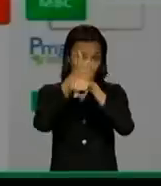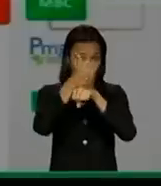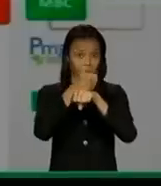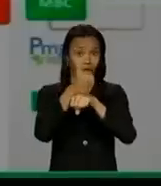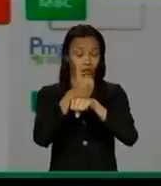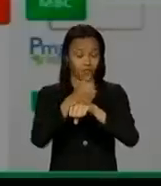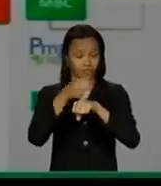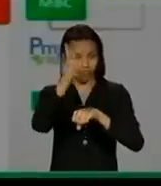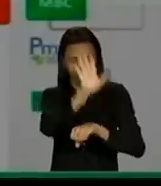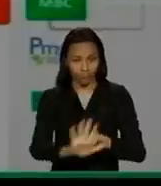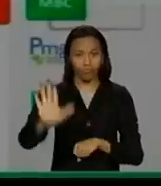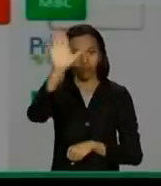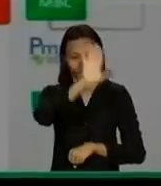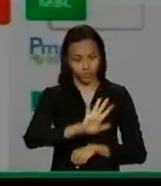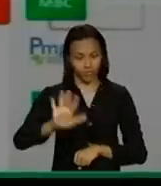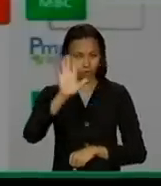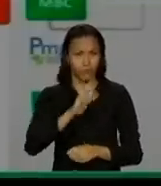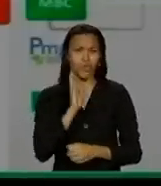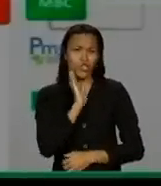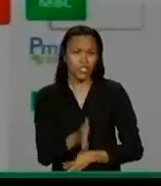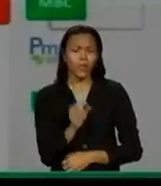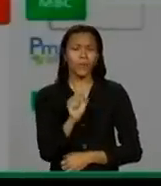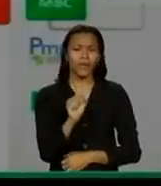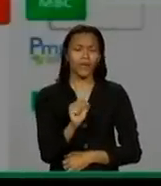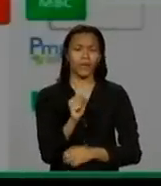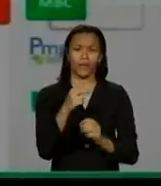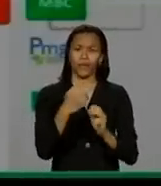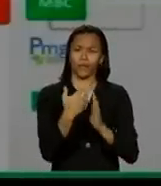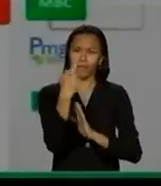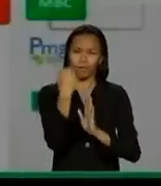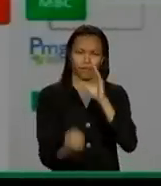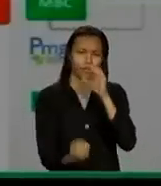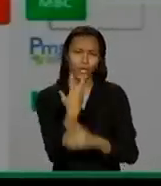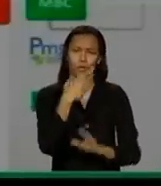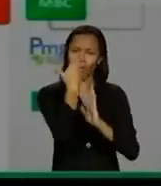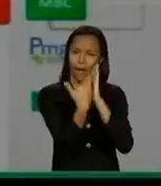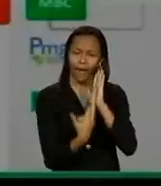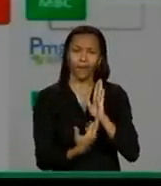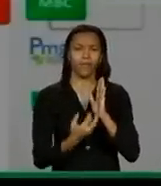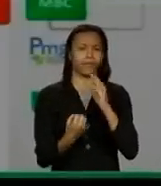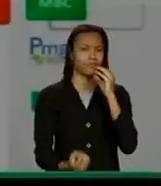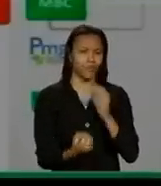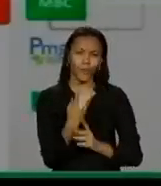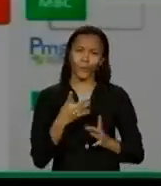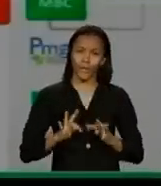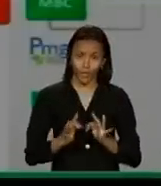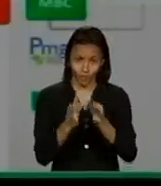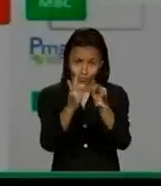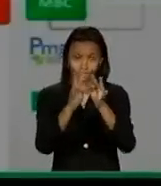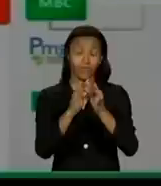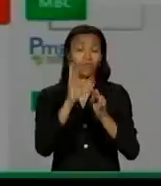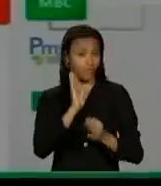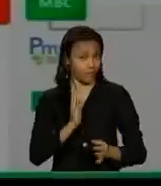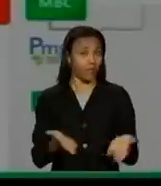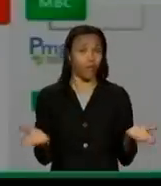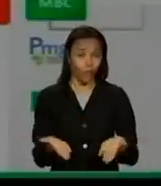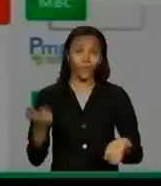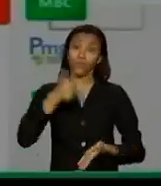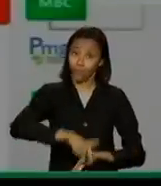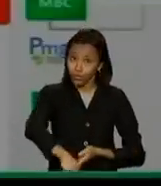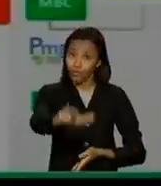da qualidade estabeleceu normas e tecnologias e continua existindo na evolução dessas